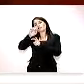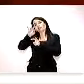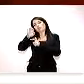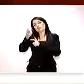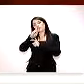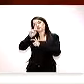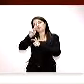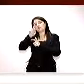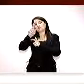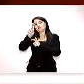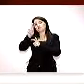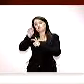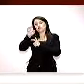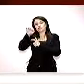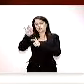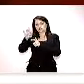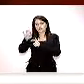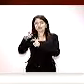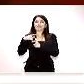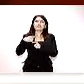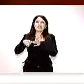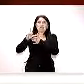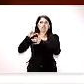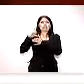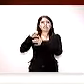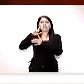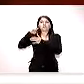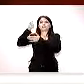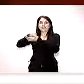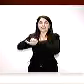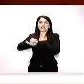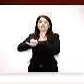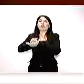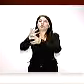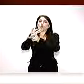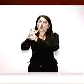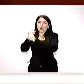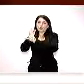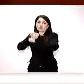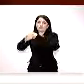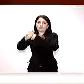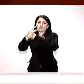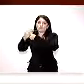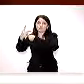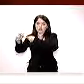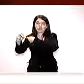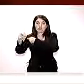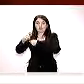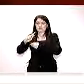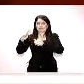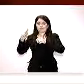julgou Ilegais contratação de serviço no Exercício 2010 e aplicou multa de 200 ufesps ao